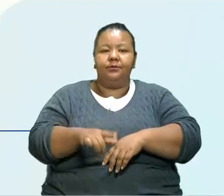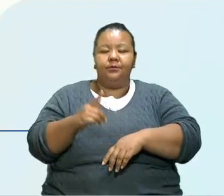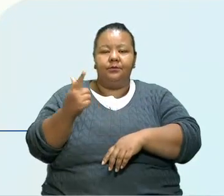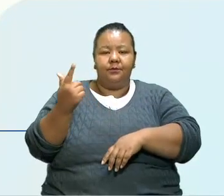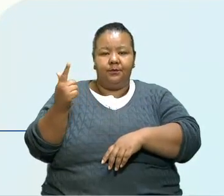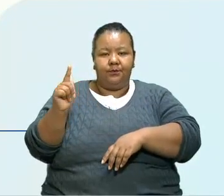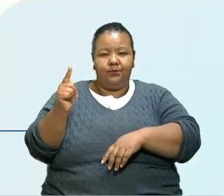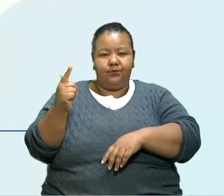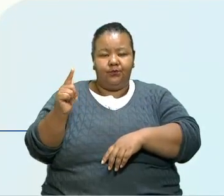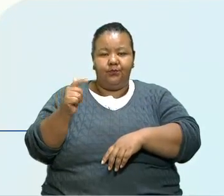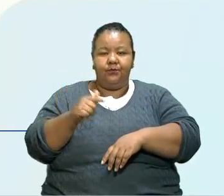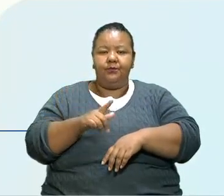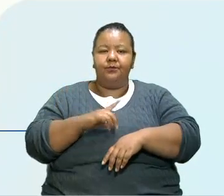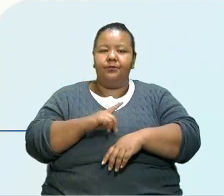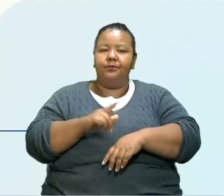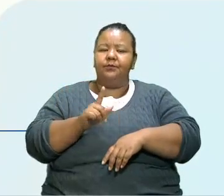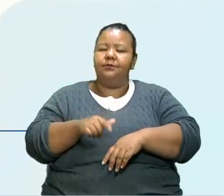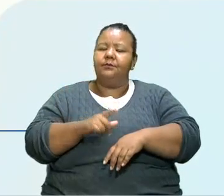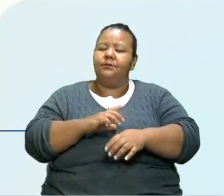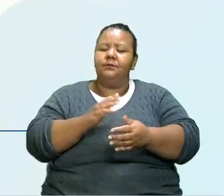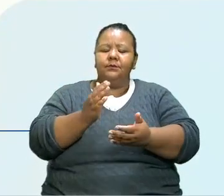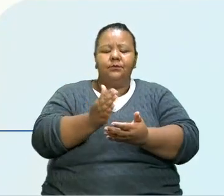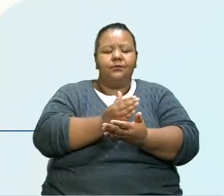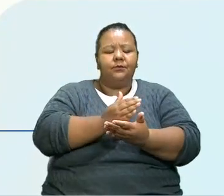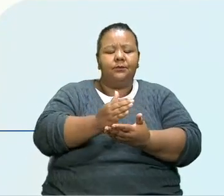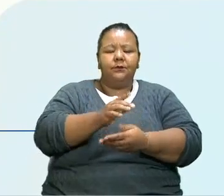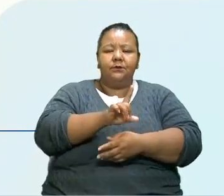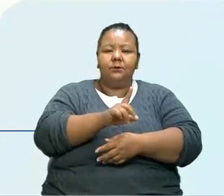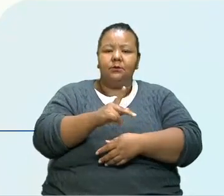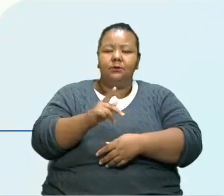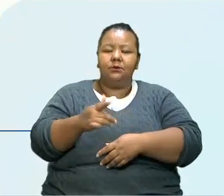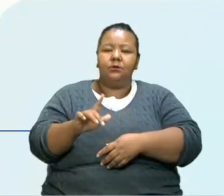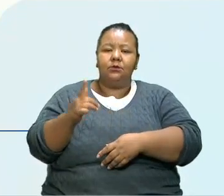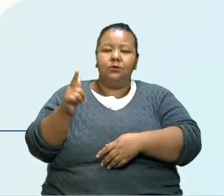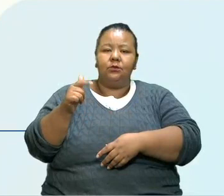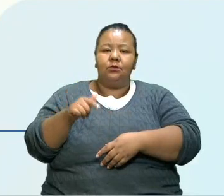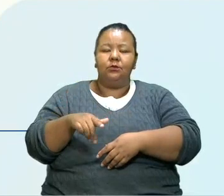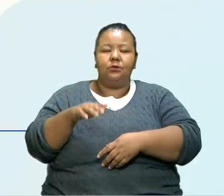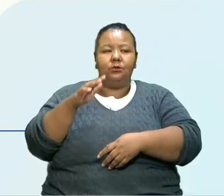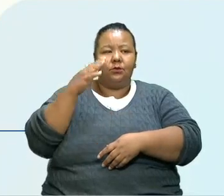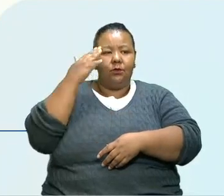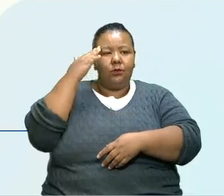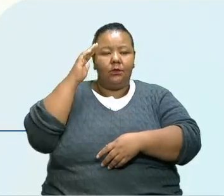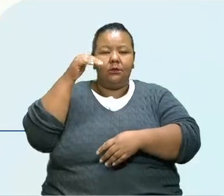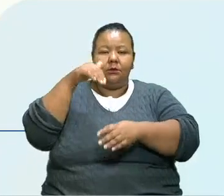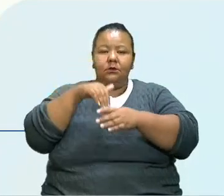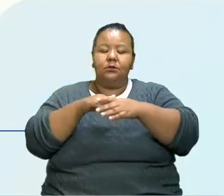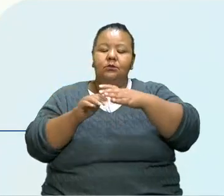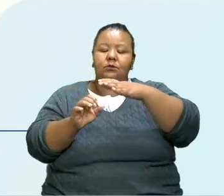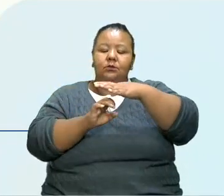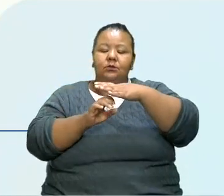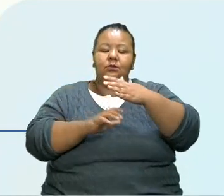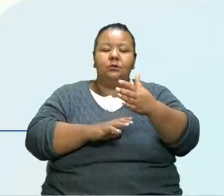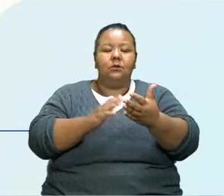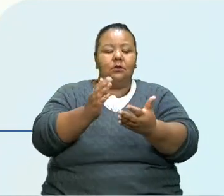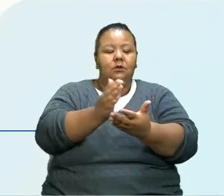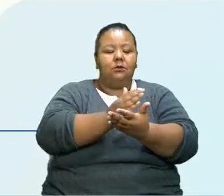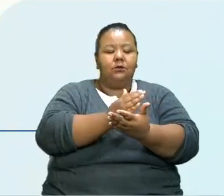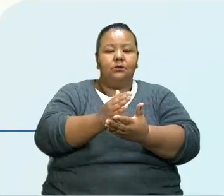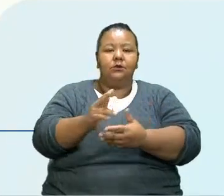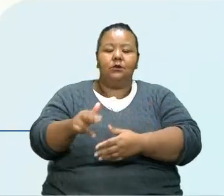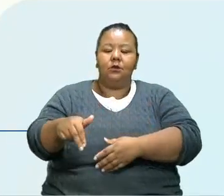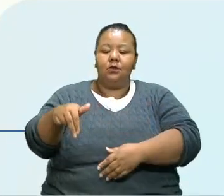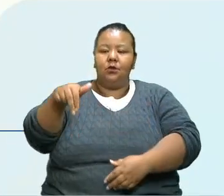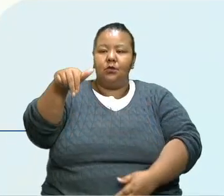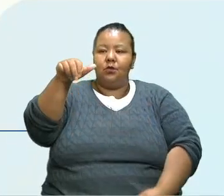Departamentalização geográfica. O que é departamentalização geográfica? Acontece muito em grandes empresas. Ela dividir seus departamentos norte,